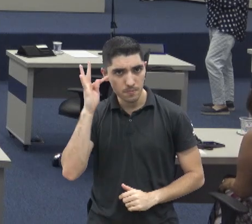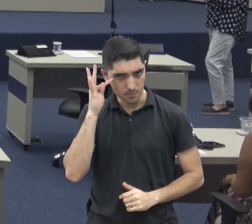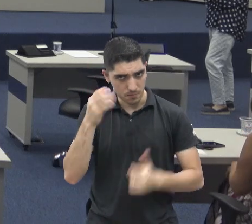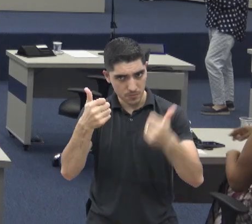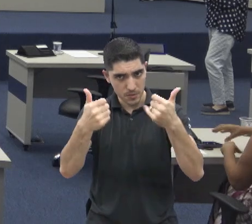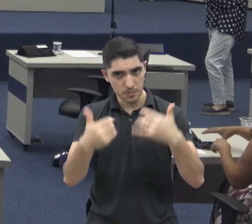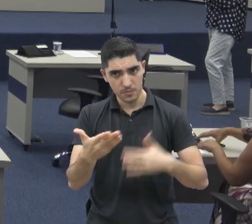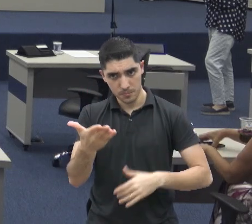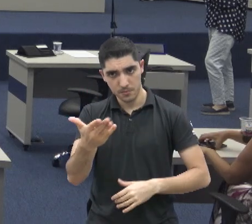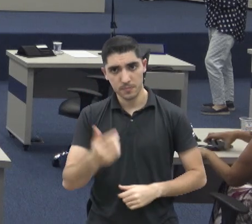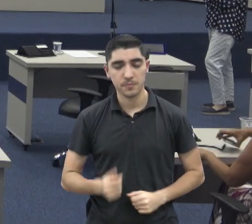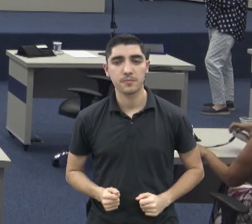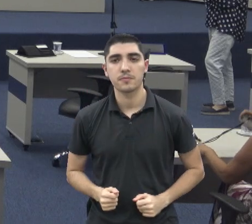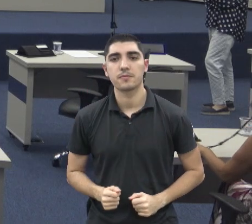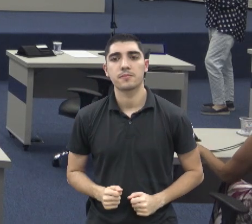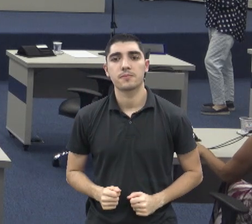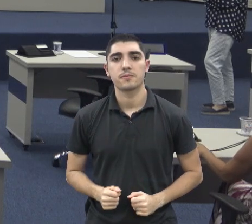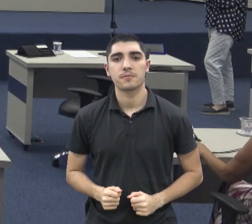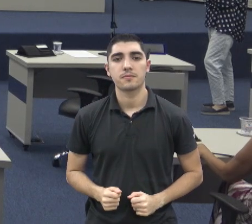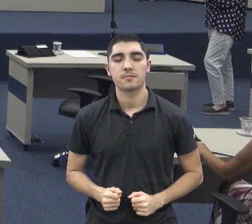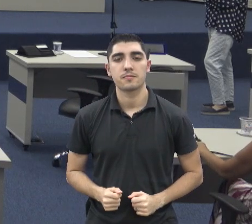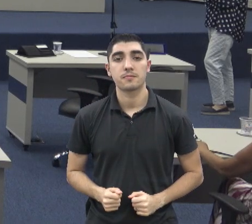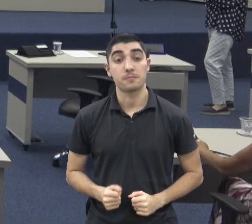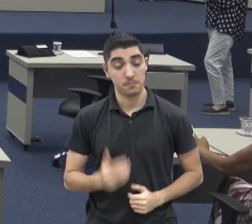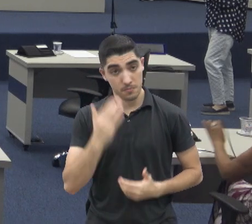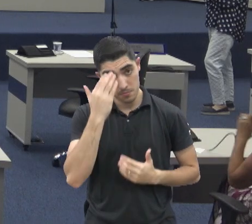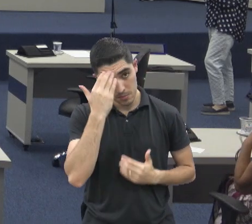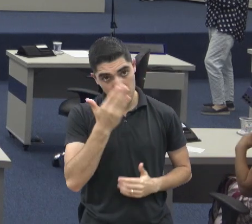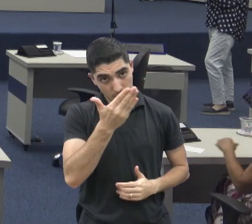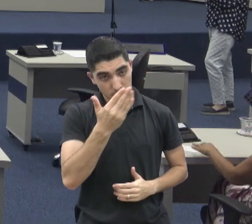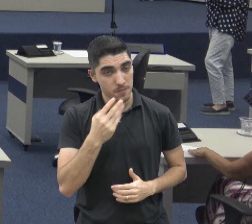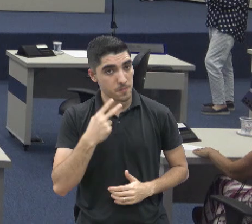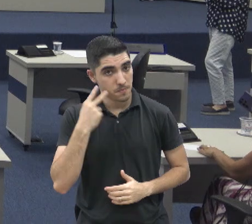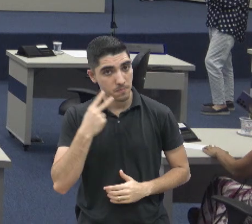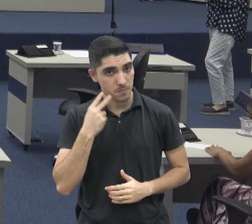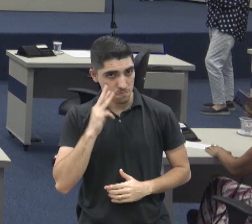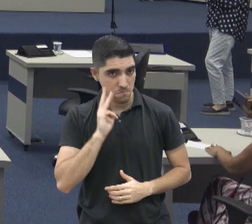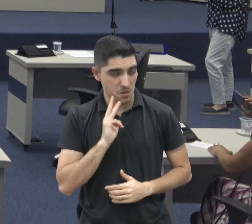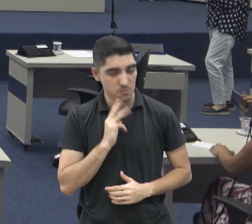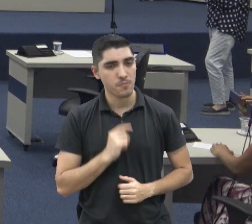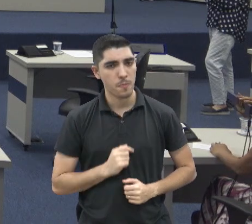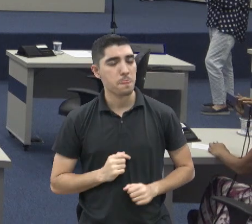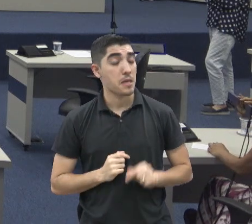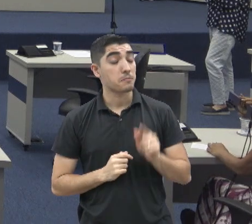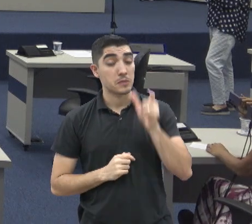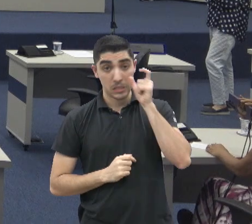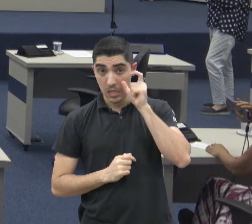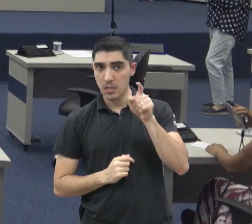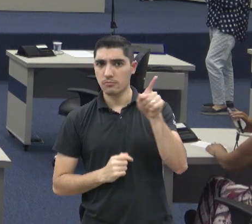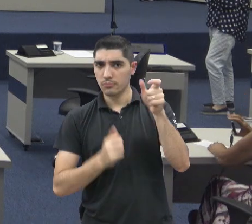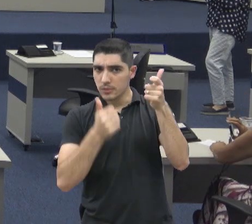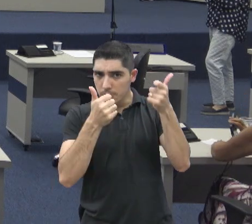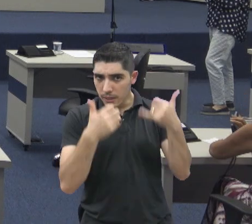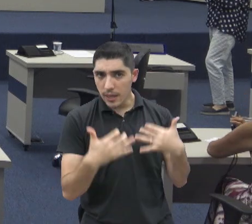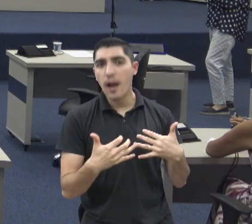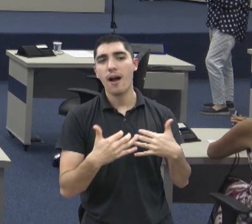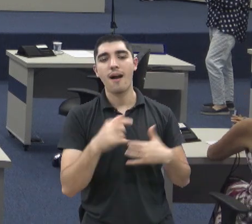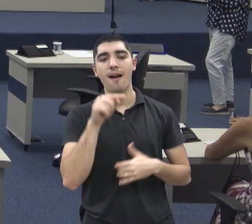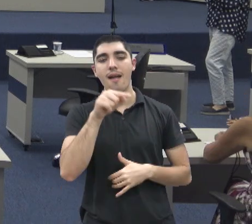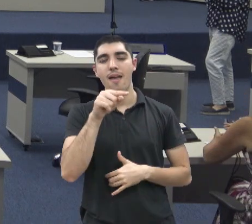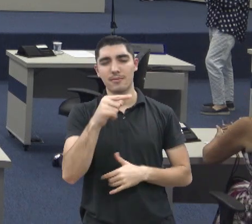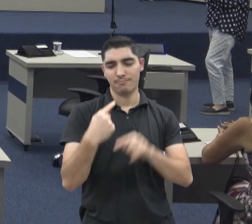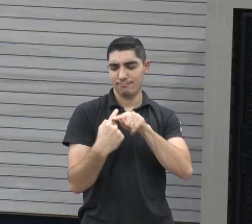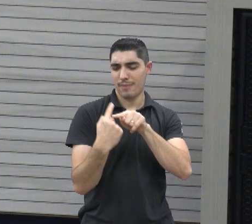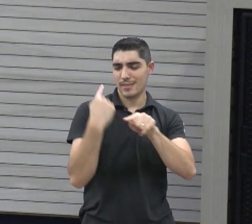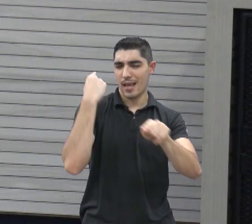te passo uma parte do... Obrigado, vereador Walter. É interessante você relembrar toda essa trajetória que a nossa cidade teve